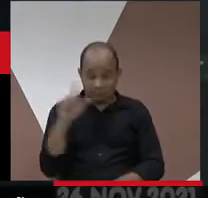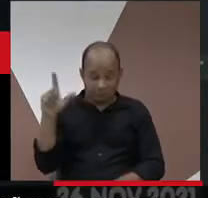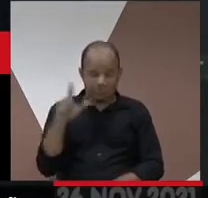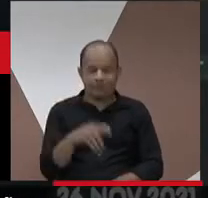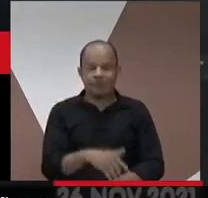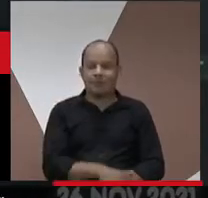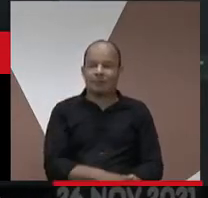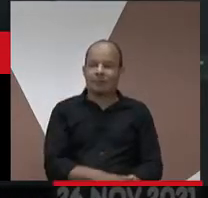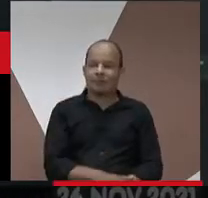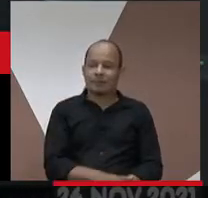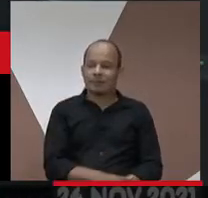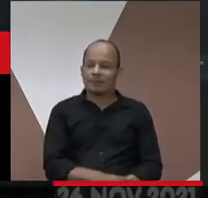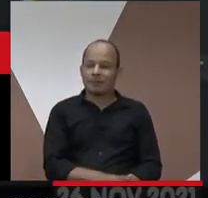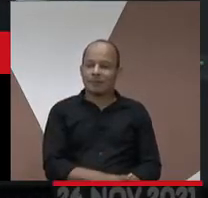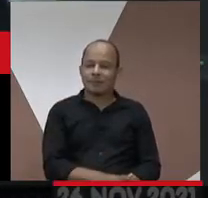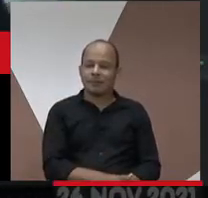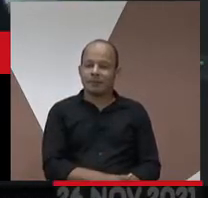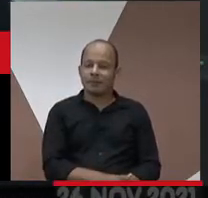esse